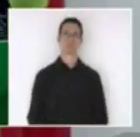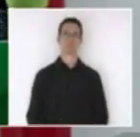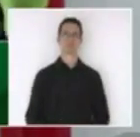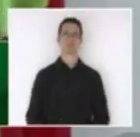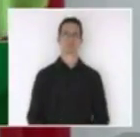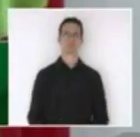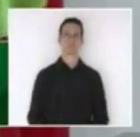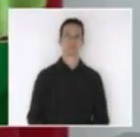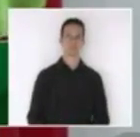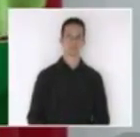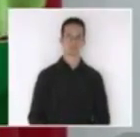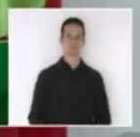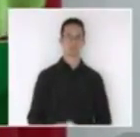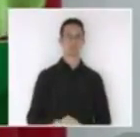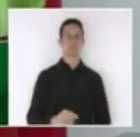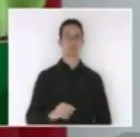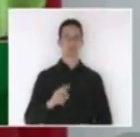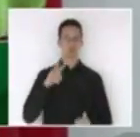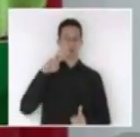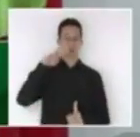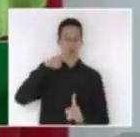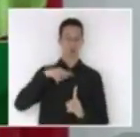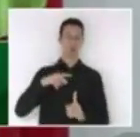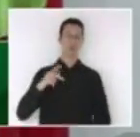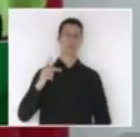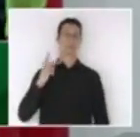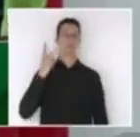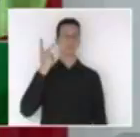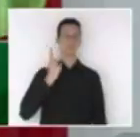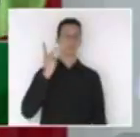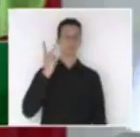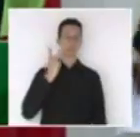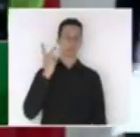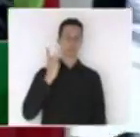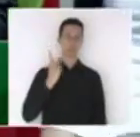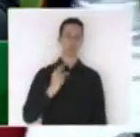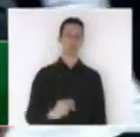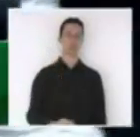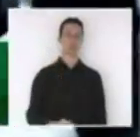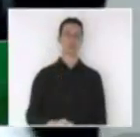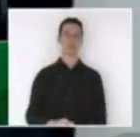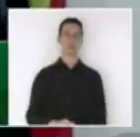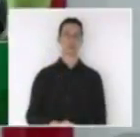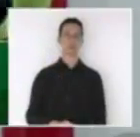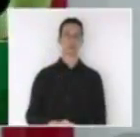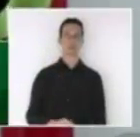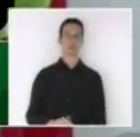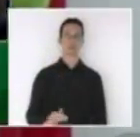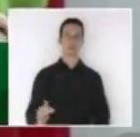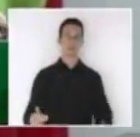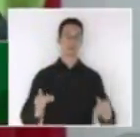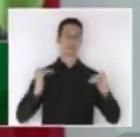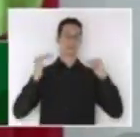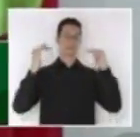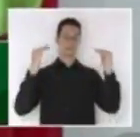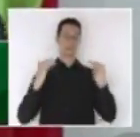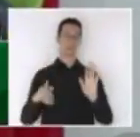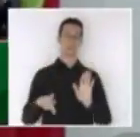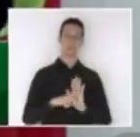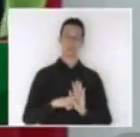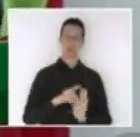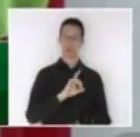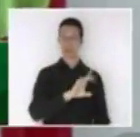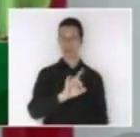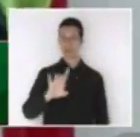vista político-eleitoral, o maior patrimônio que cada político tem é a